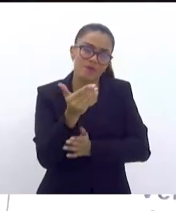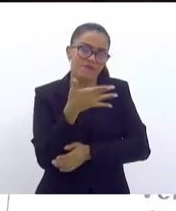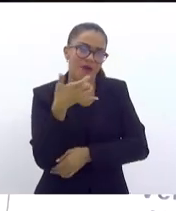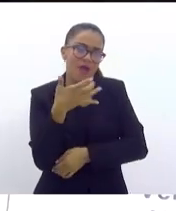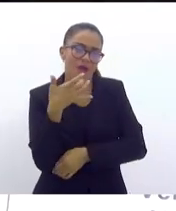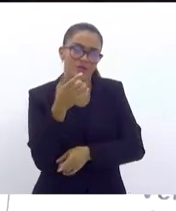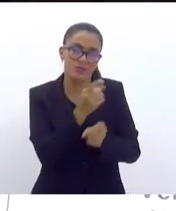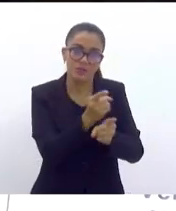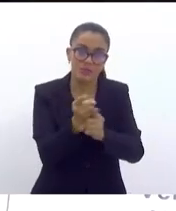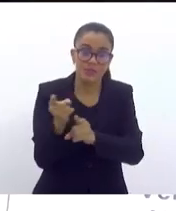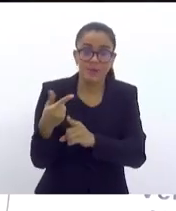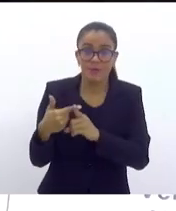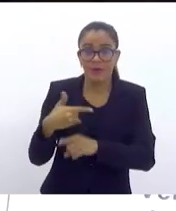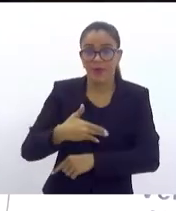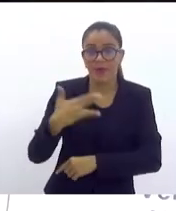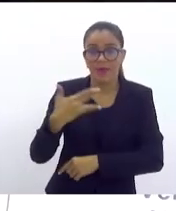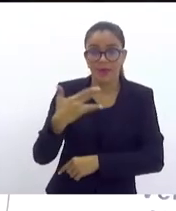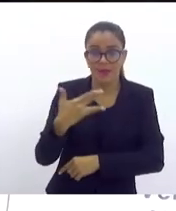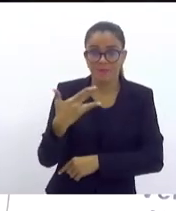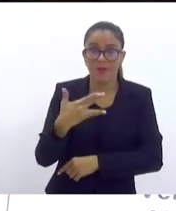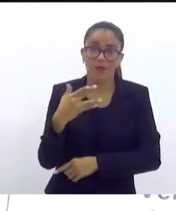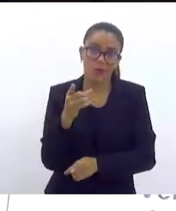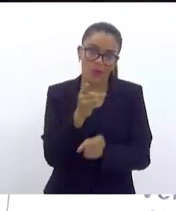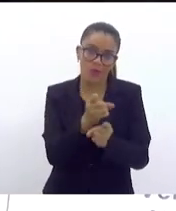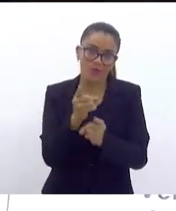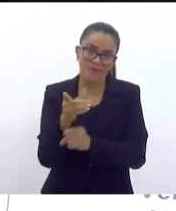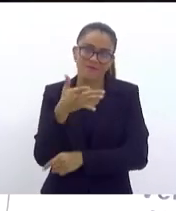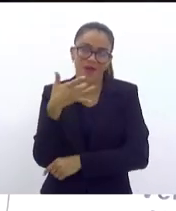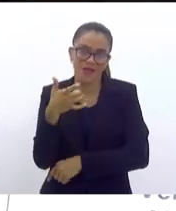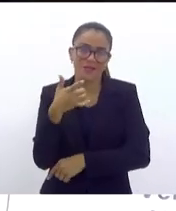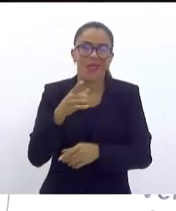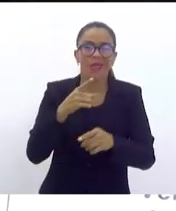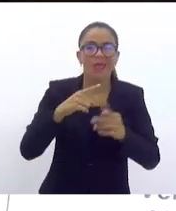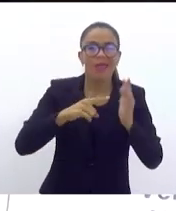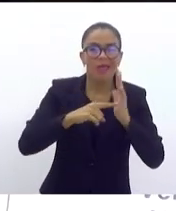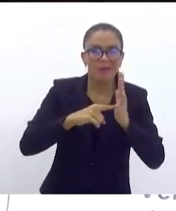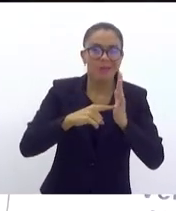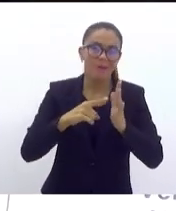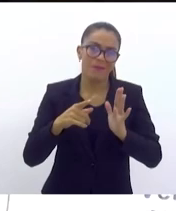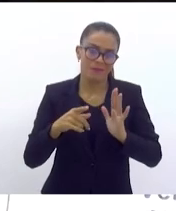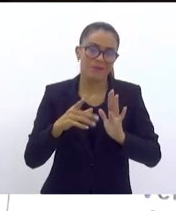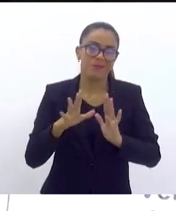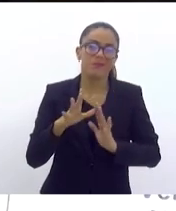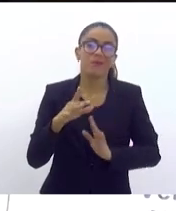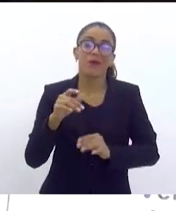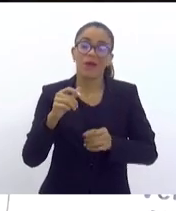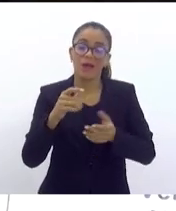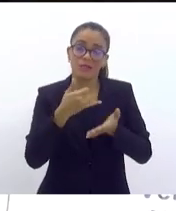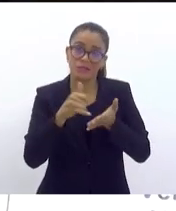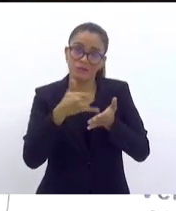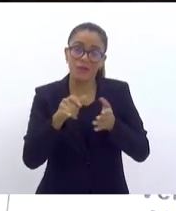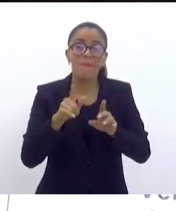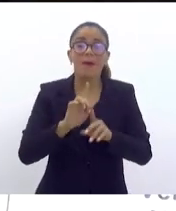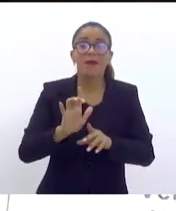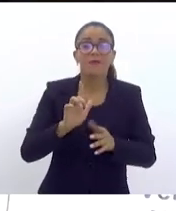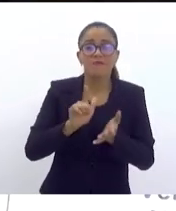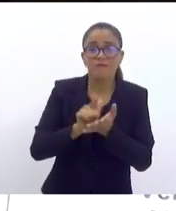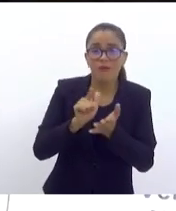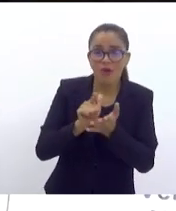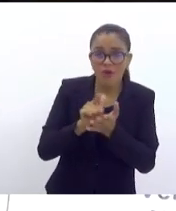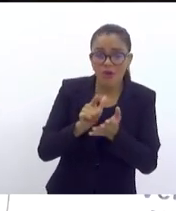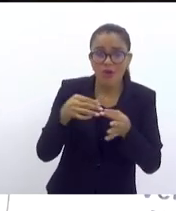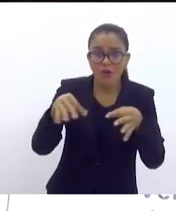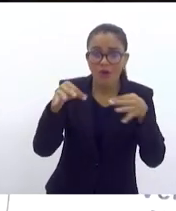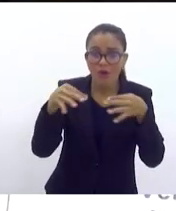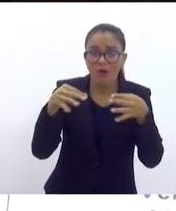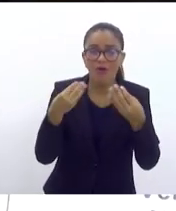já que a maconha ia cocaína são determinar eles pelos equipamentos dos presídios as folhas de papel não né só